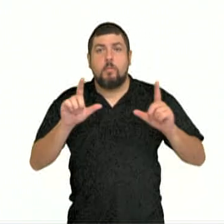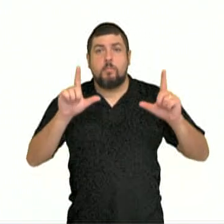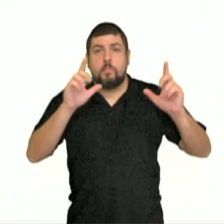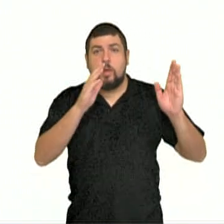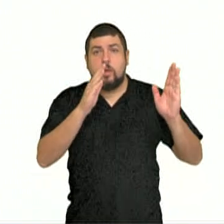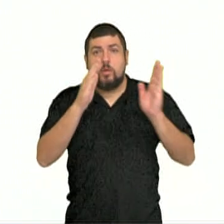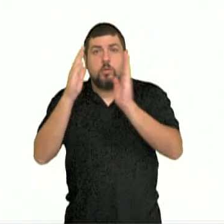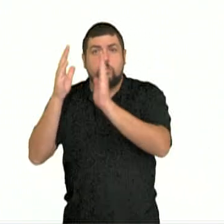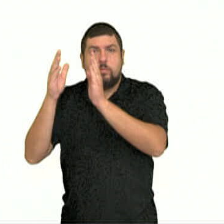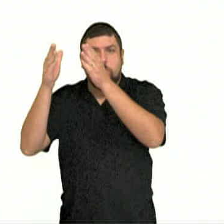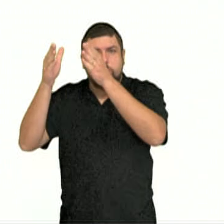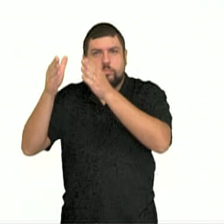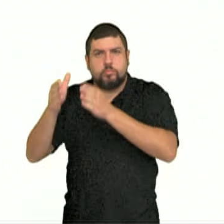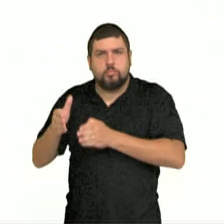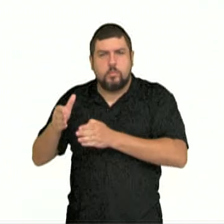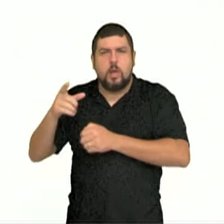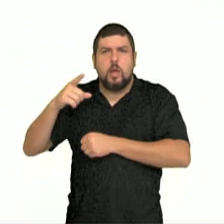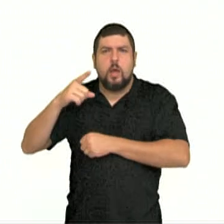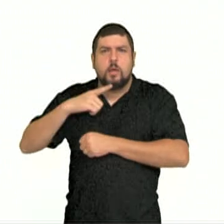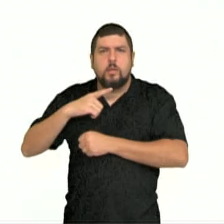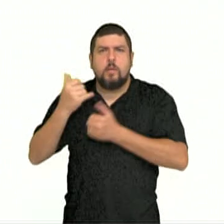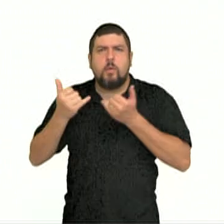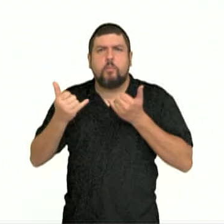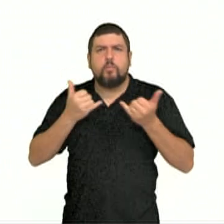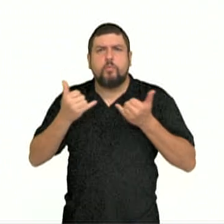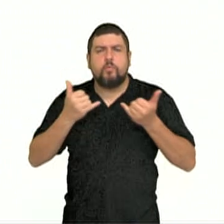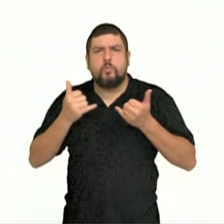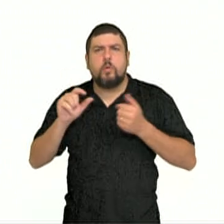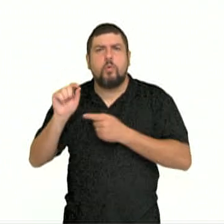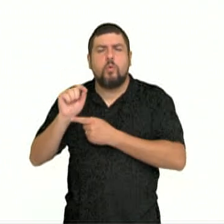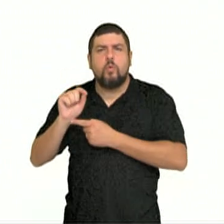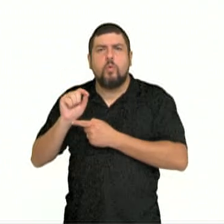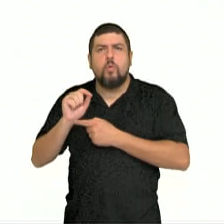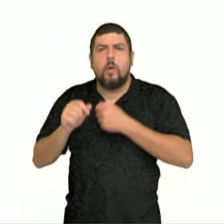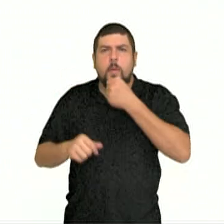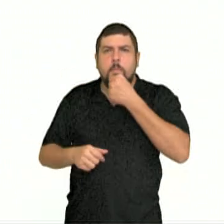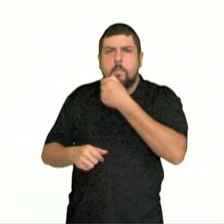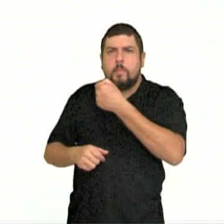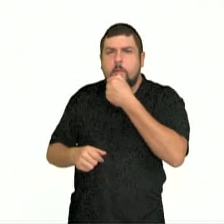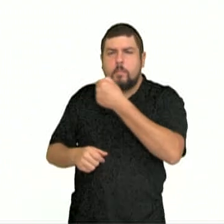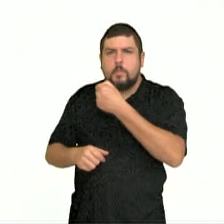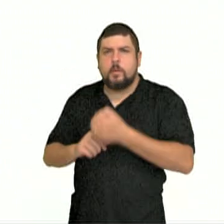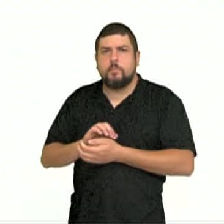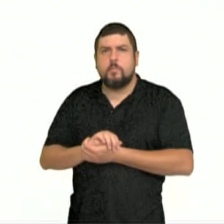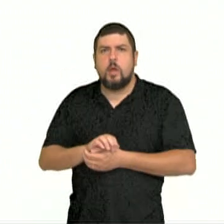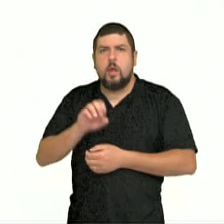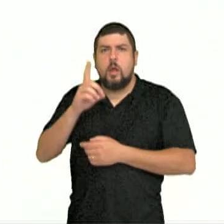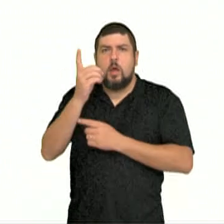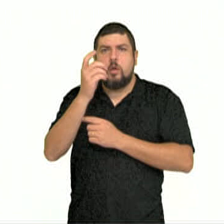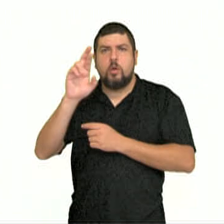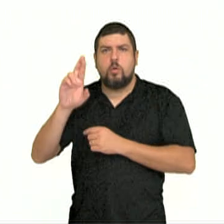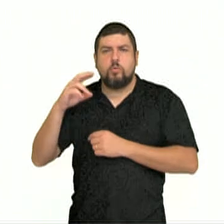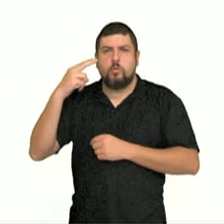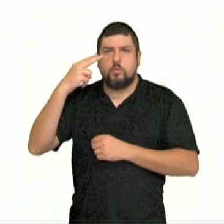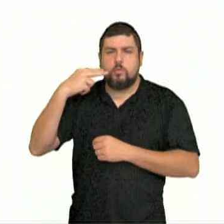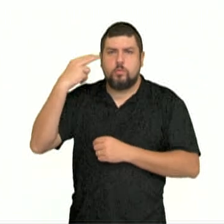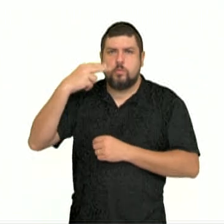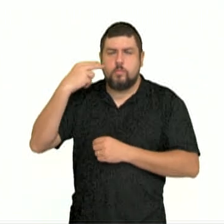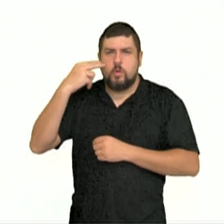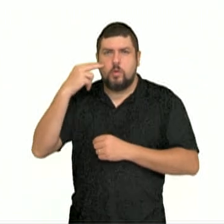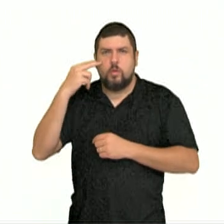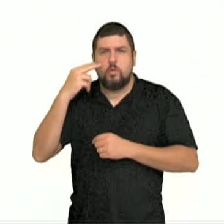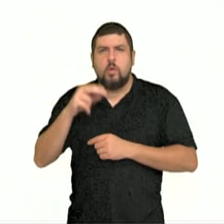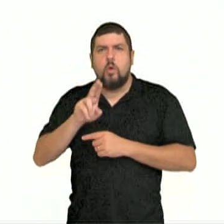autor, quem é a pessoa que fez a entrevista, que é o José Nunes. Ele é doutor em Direito pela Universidade de Brasília e aqui